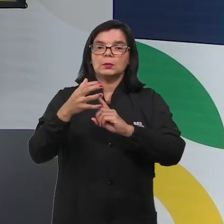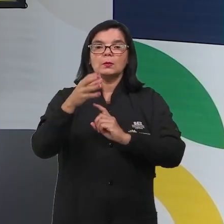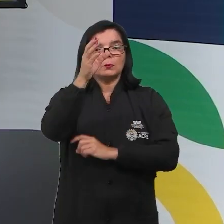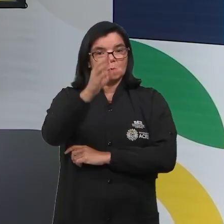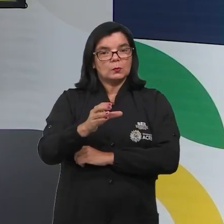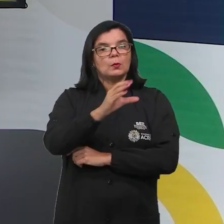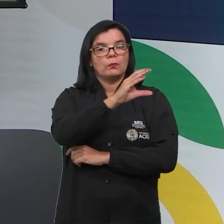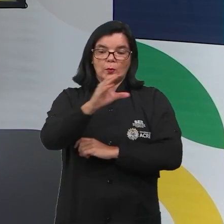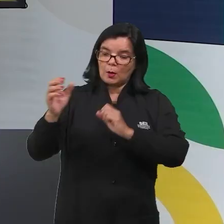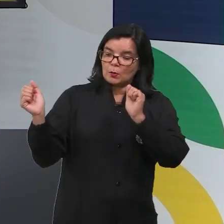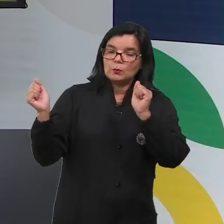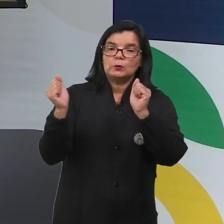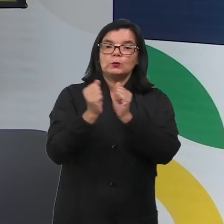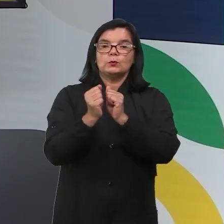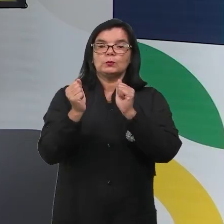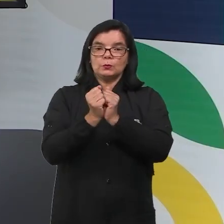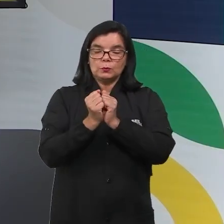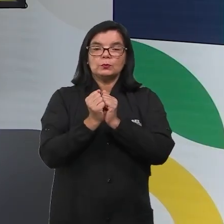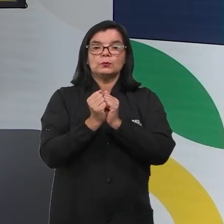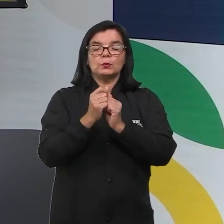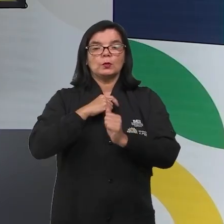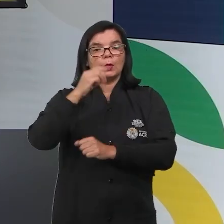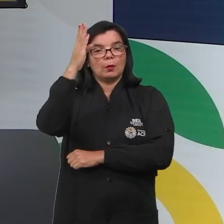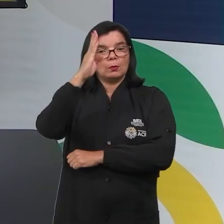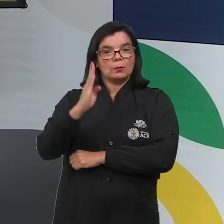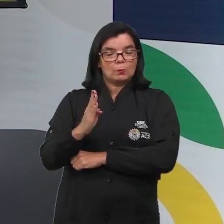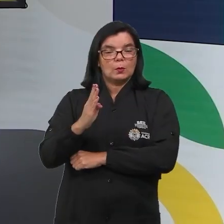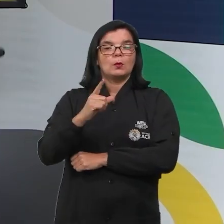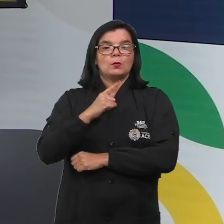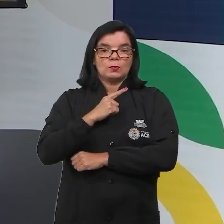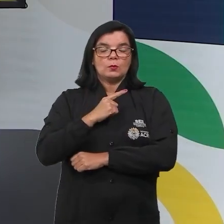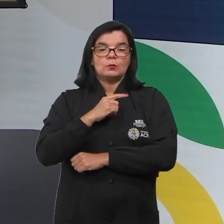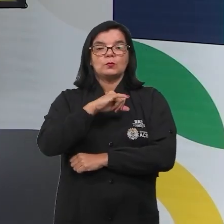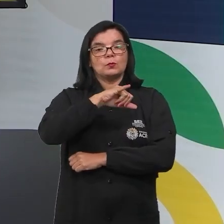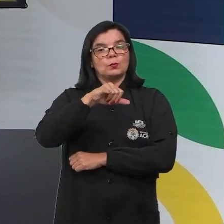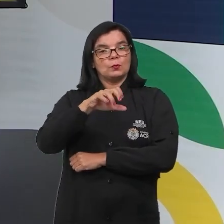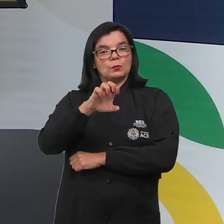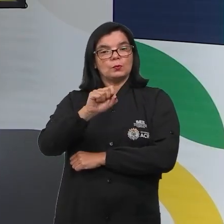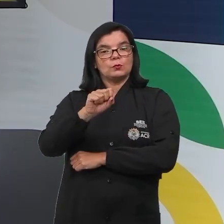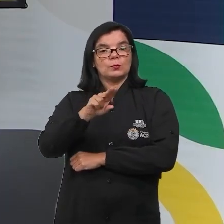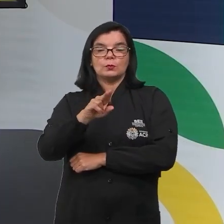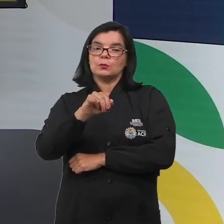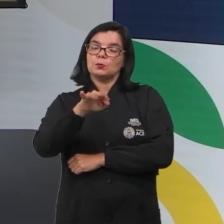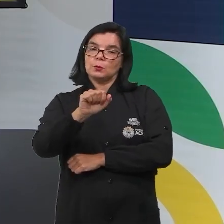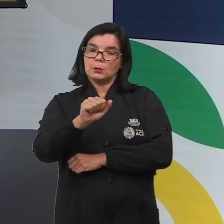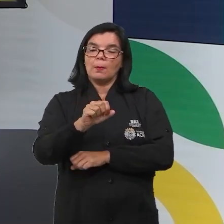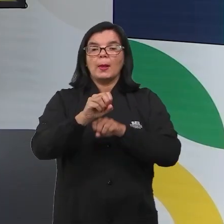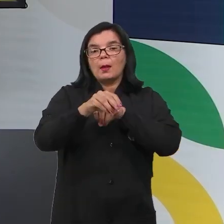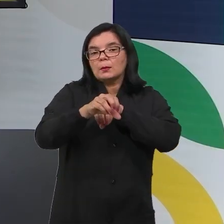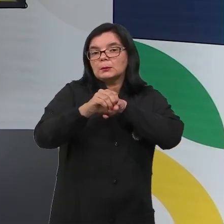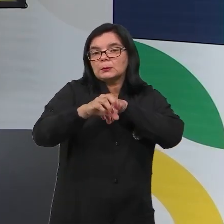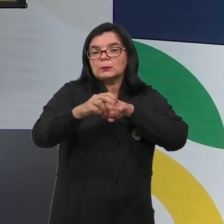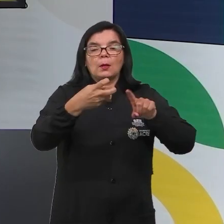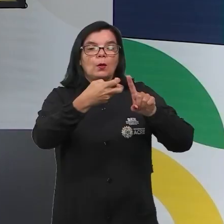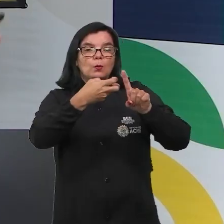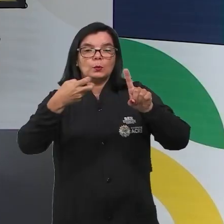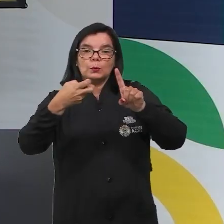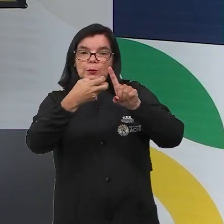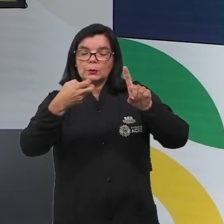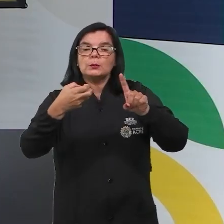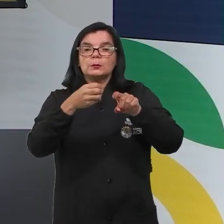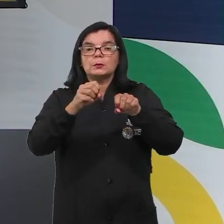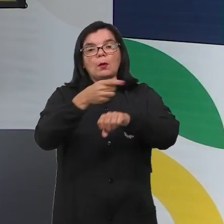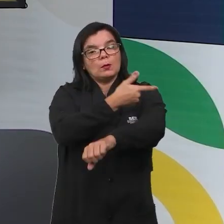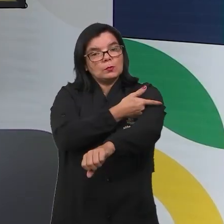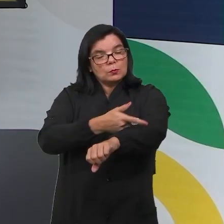católicos vieram junto com... Né? Tanto é que aqui no Brasil, chegou os jesuítas para catequizar os indígenas, para trazer um modelo de educação